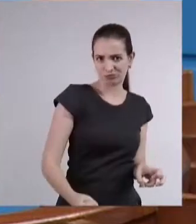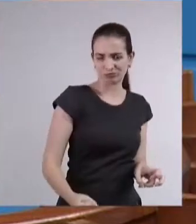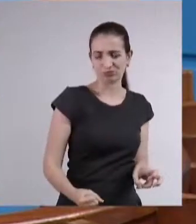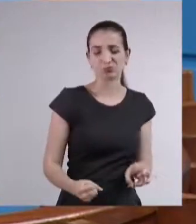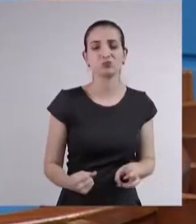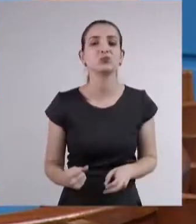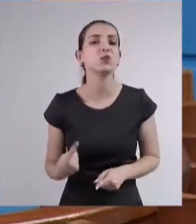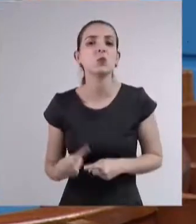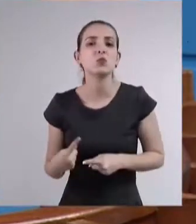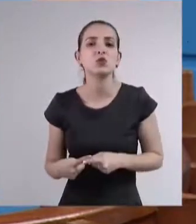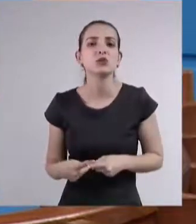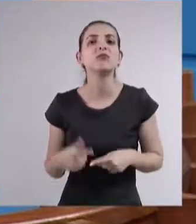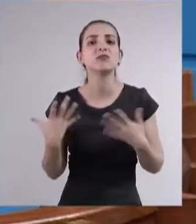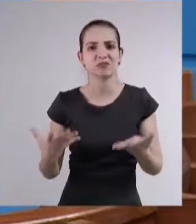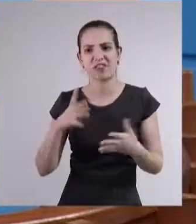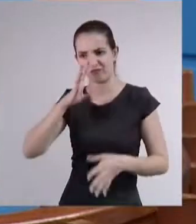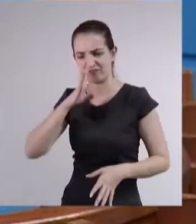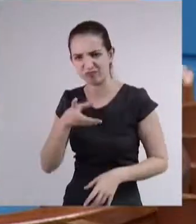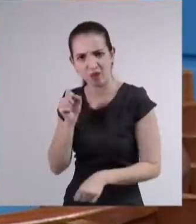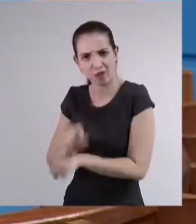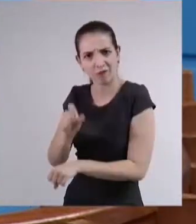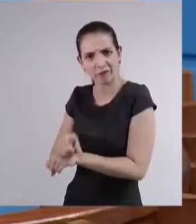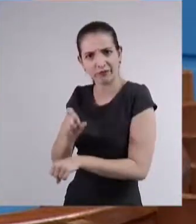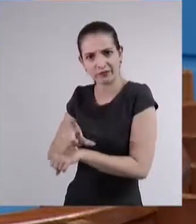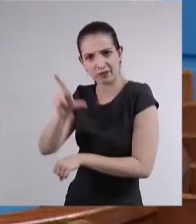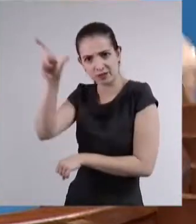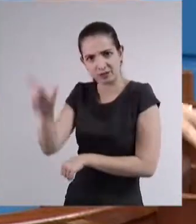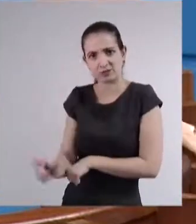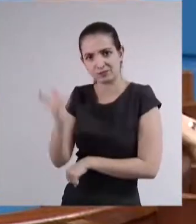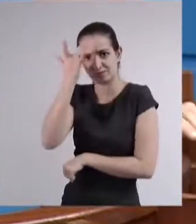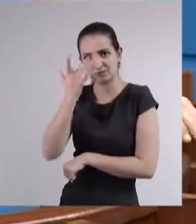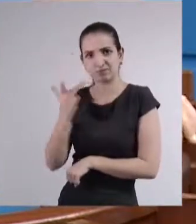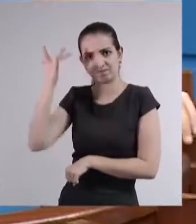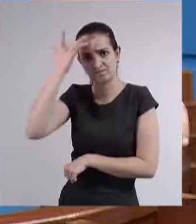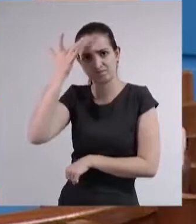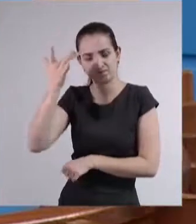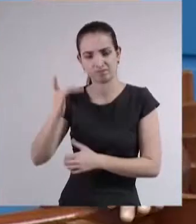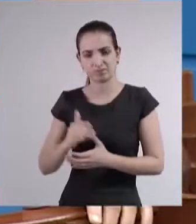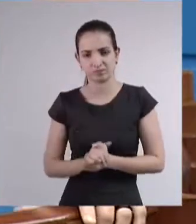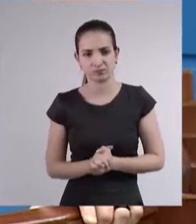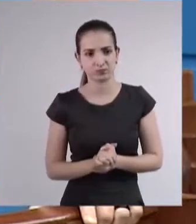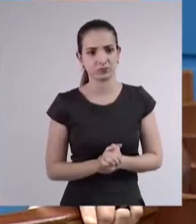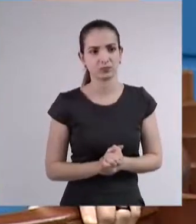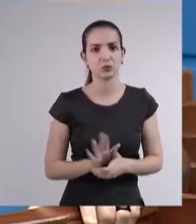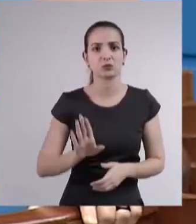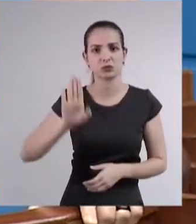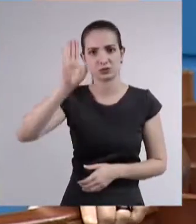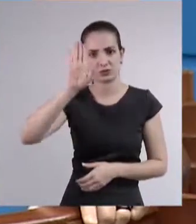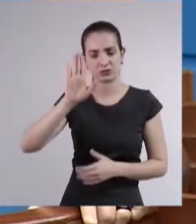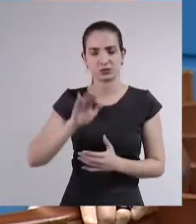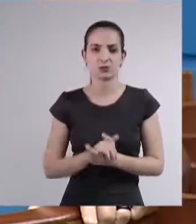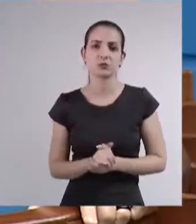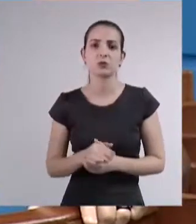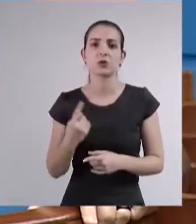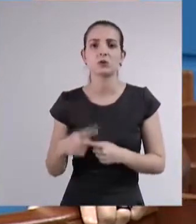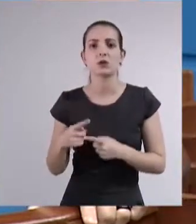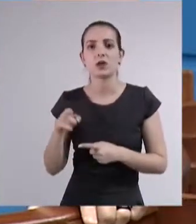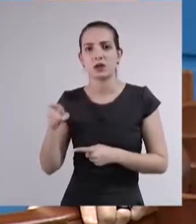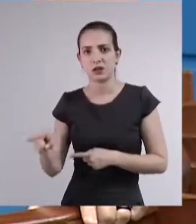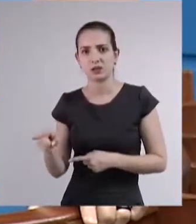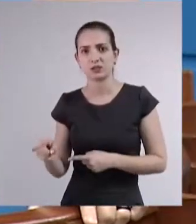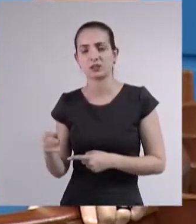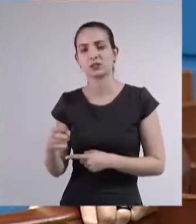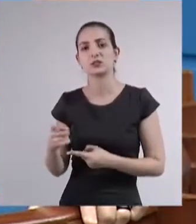Para queimar candidato. Fala, esse aqui é a favor do aborto, esse aqui é a favor da vida, da família.